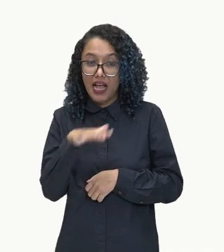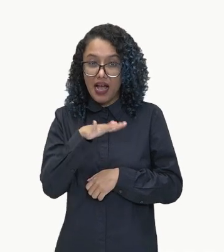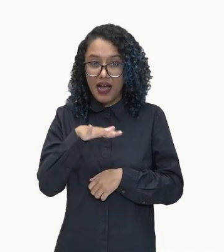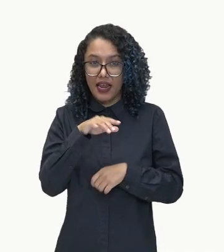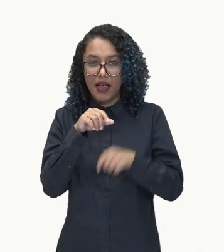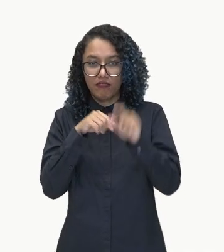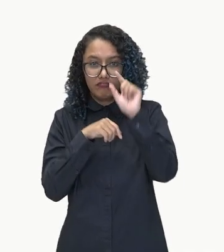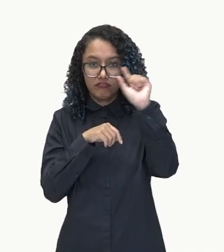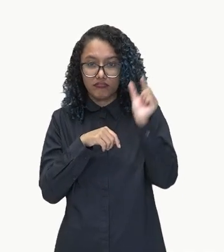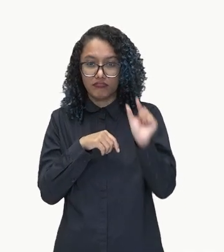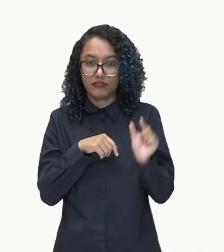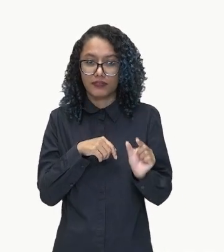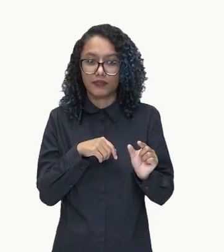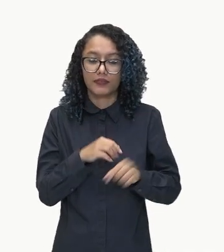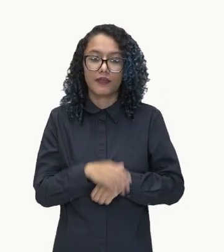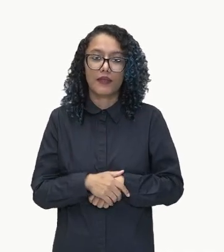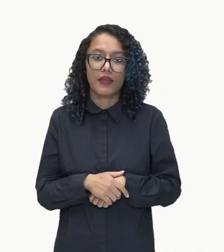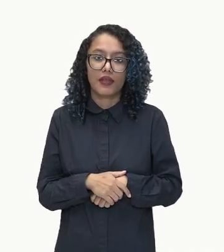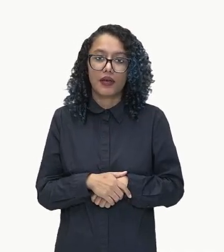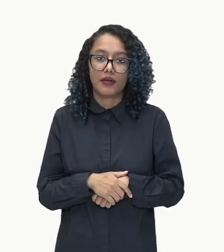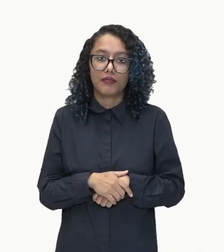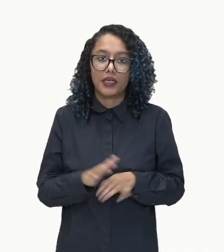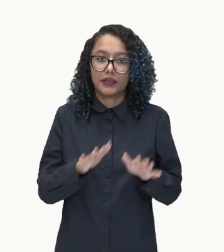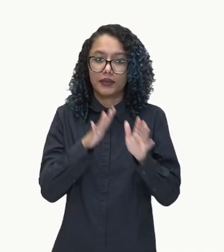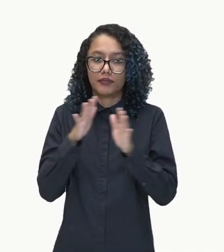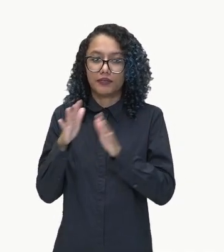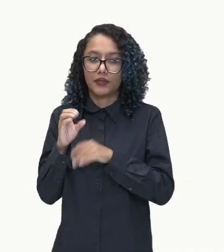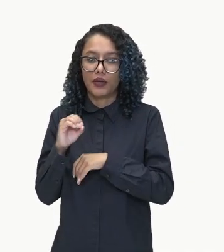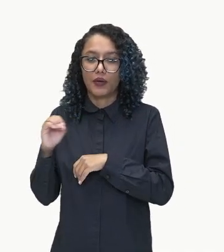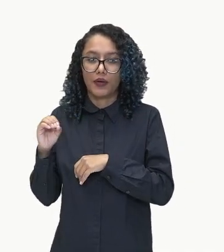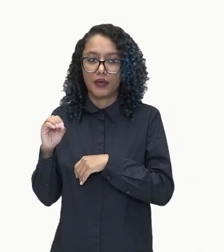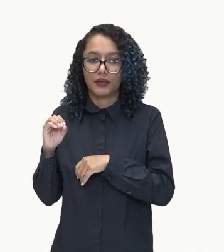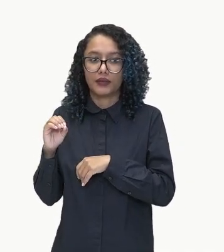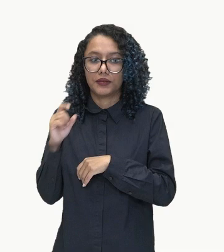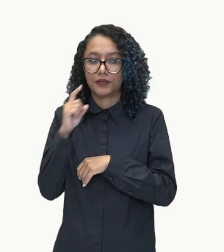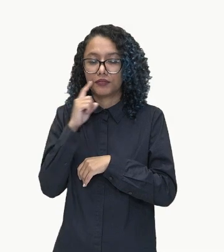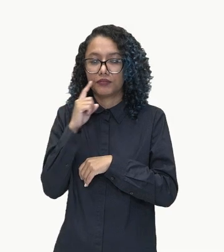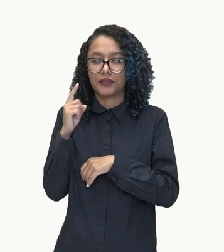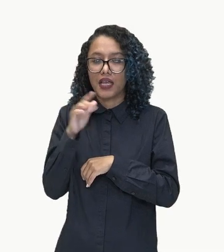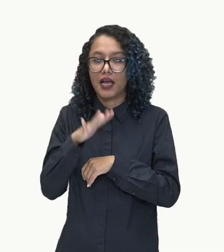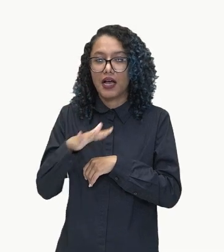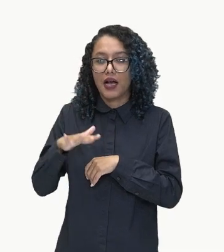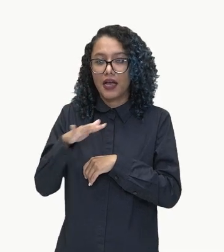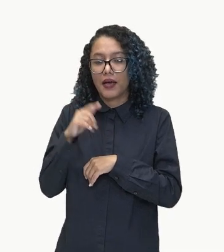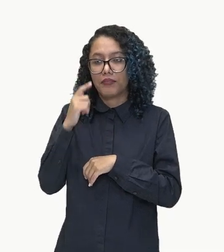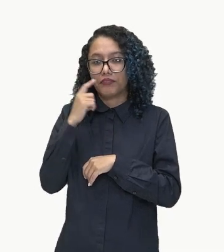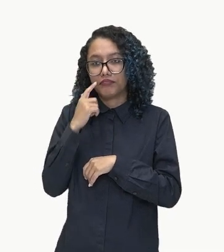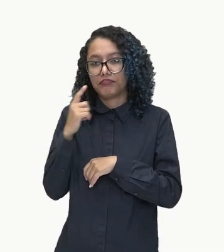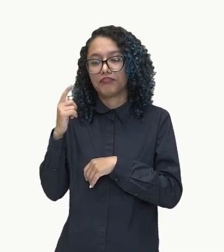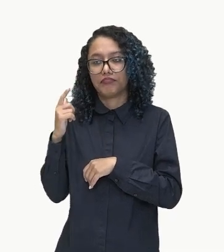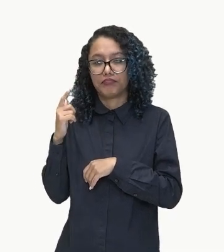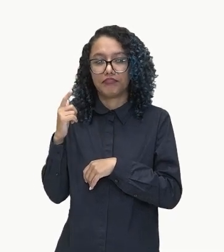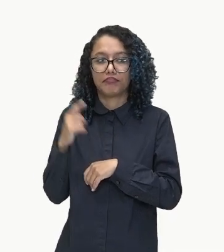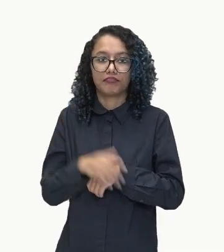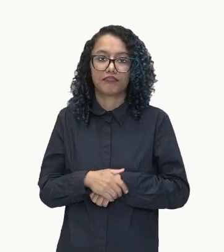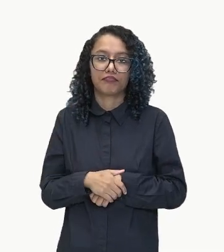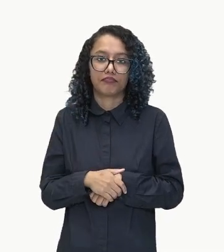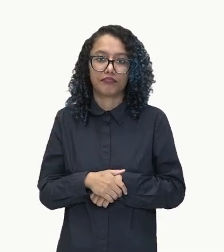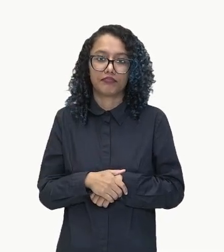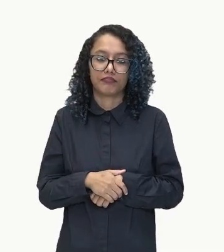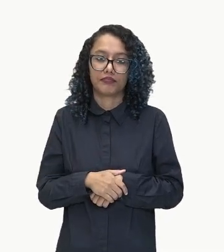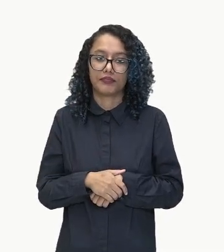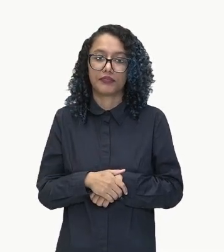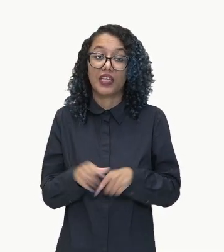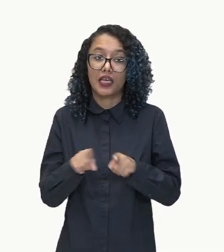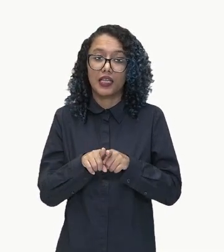já na parte oeste, pega principalmente aqui São Francisco, San Diego, né? E vamos ter